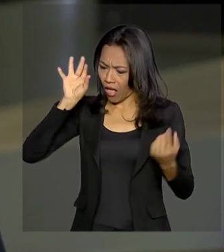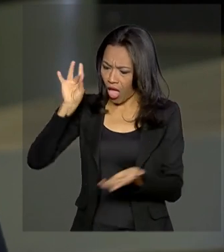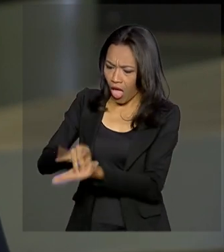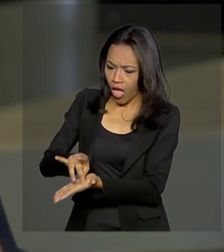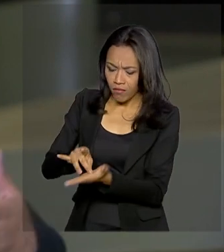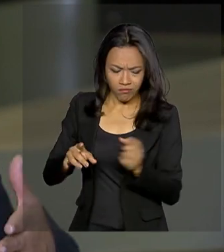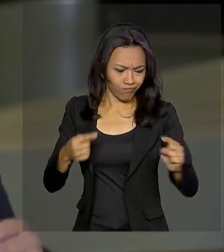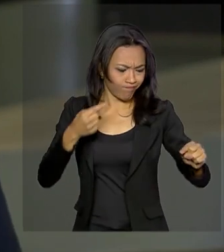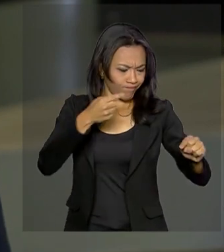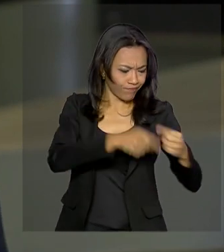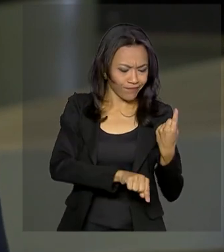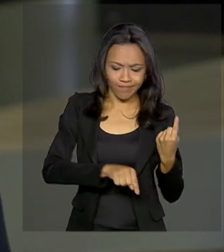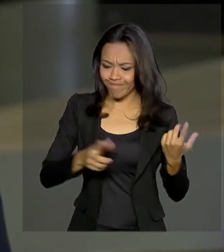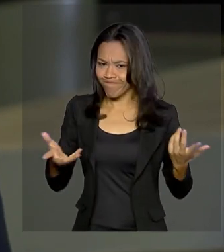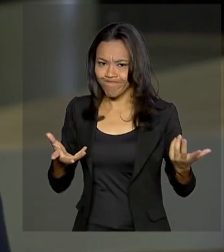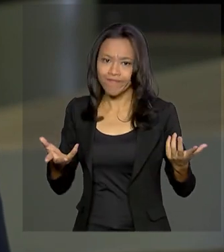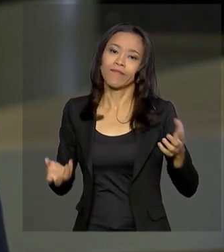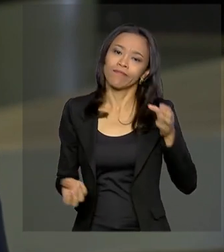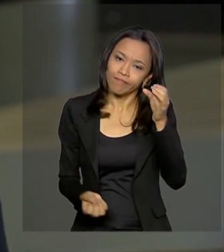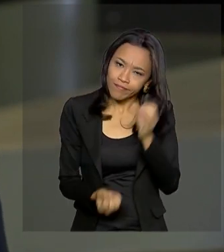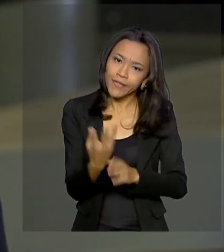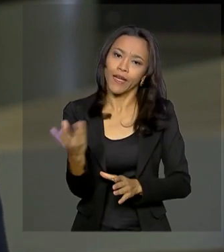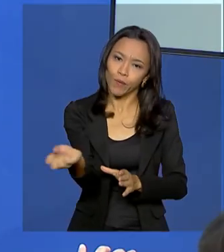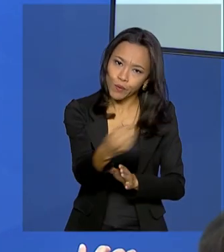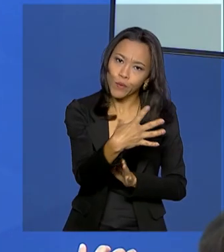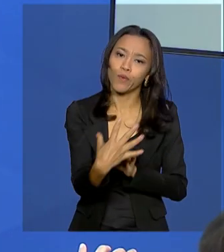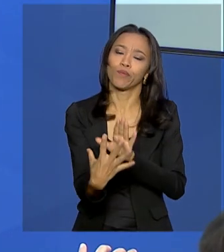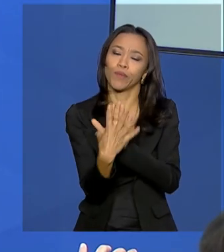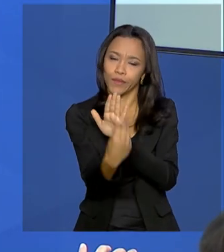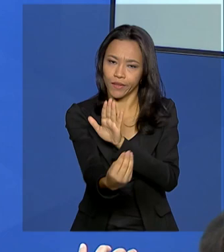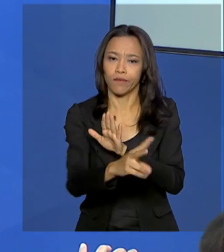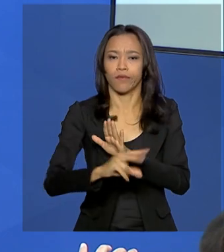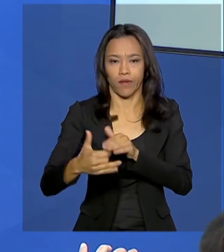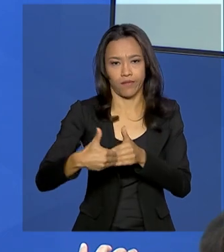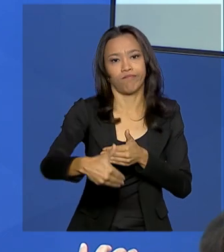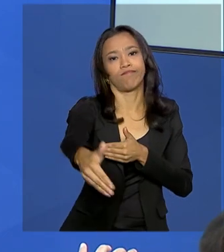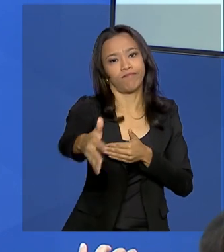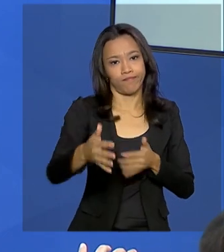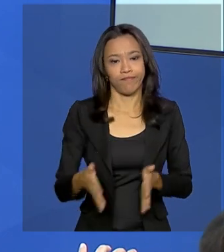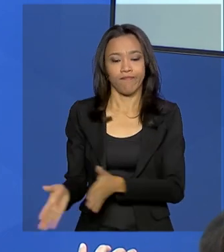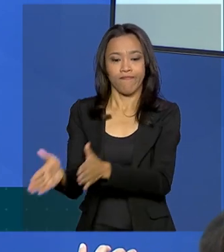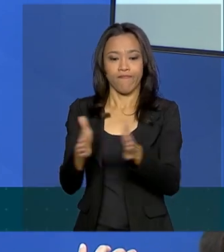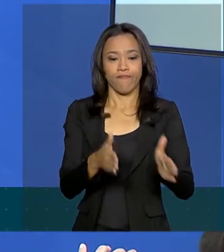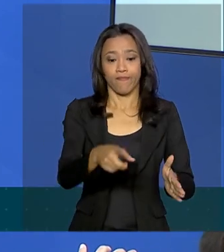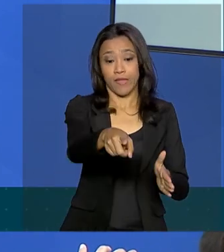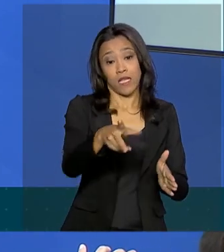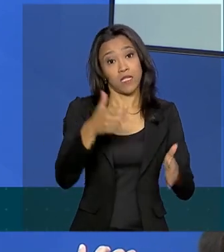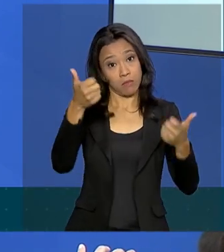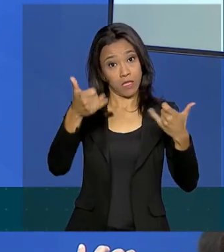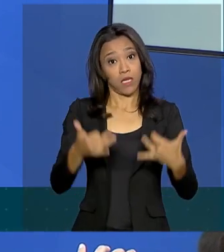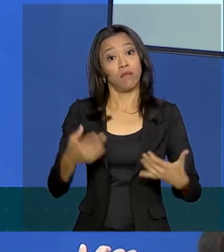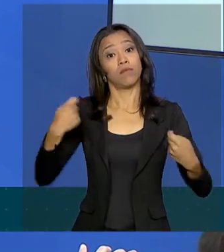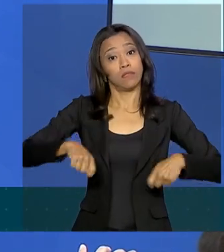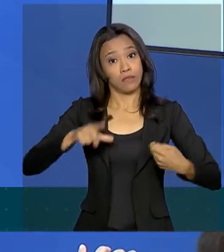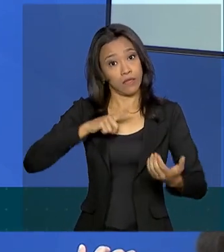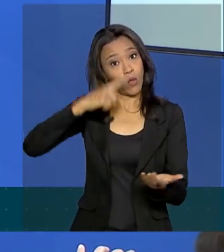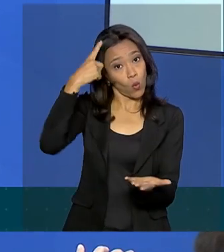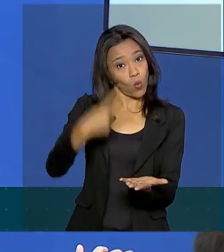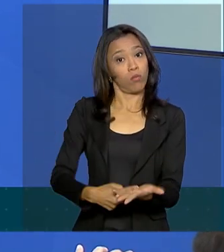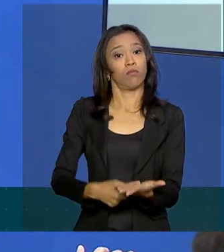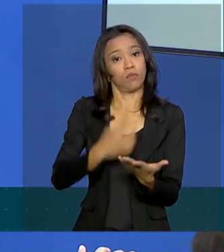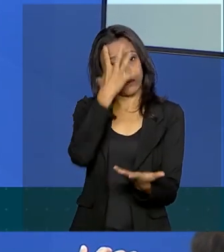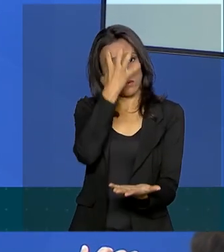criado um novo modelo para monitorar as áreas de risco. Precisa haver realmente compromisso nesses números.